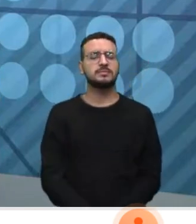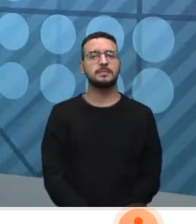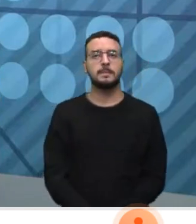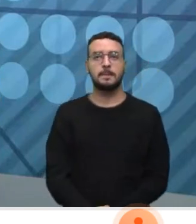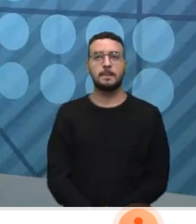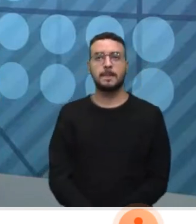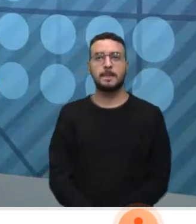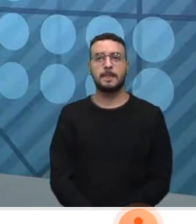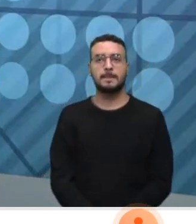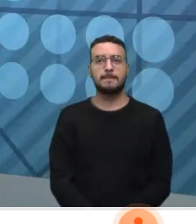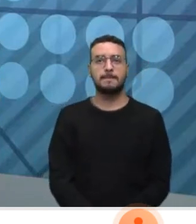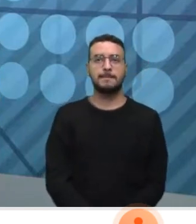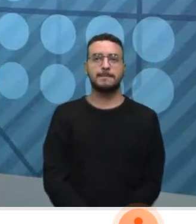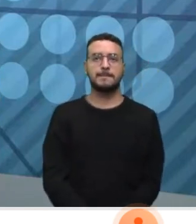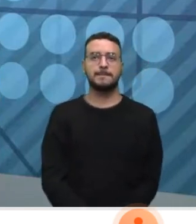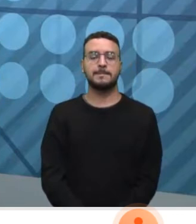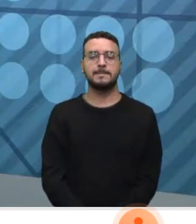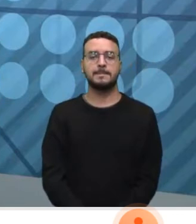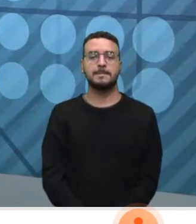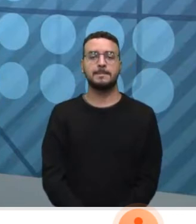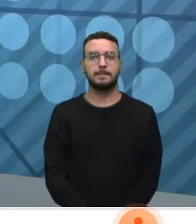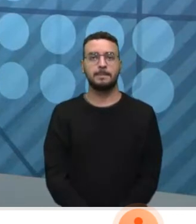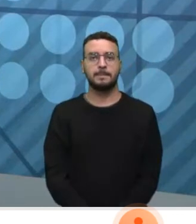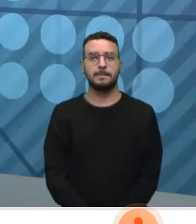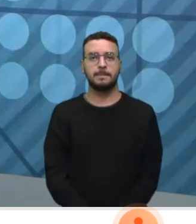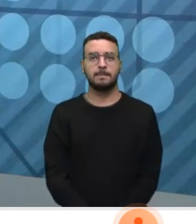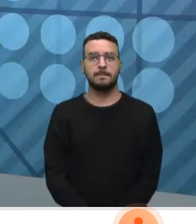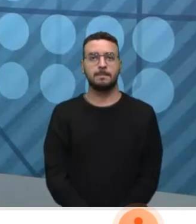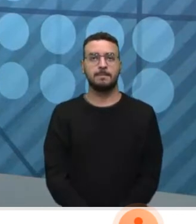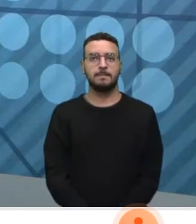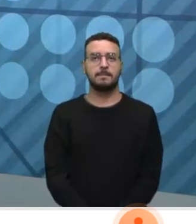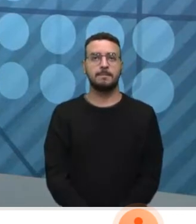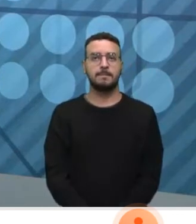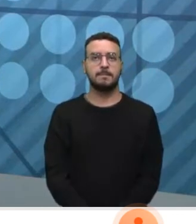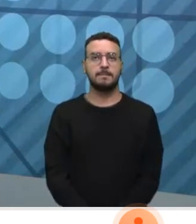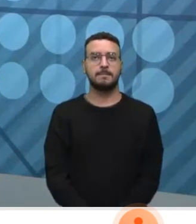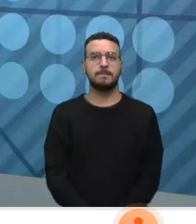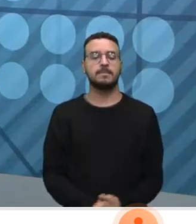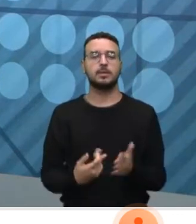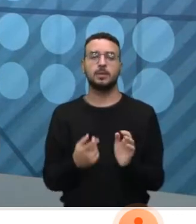quer? E depois nós temos pode, eu pergunto.